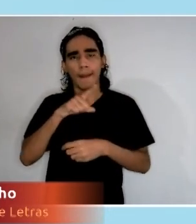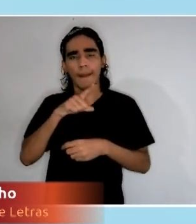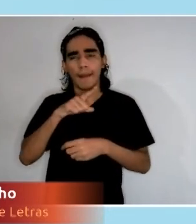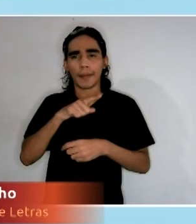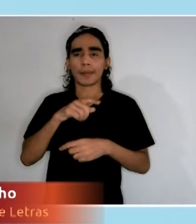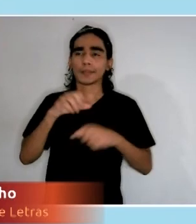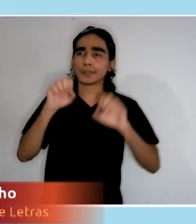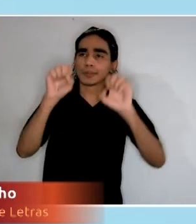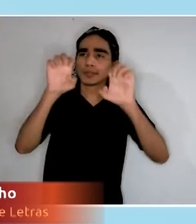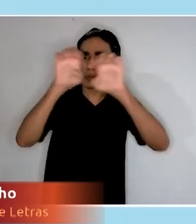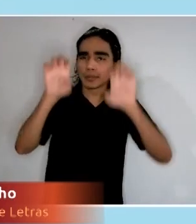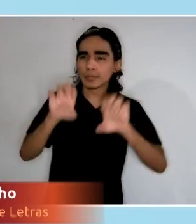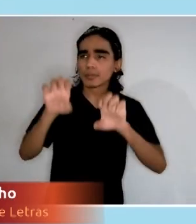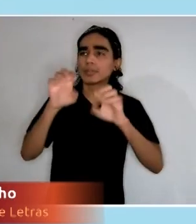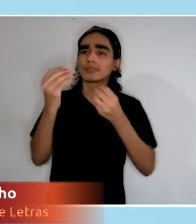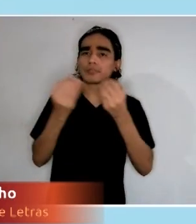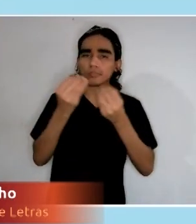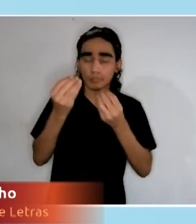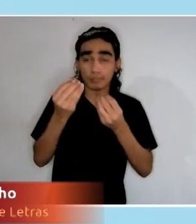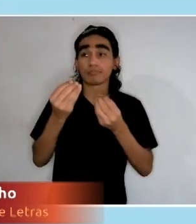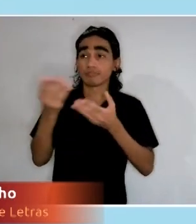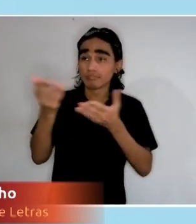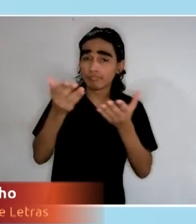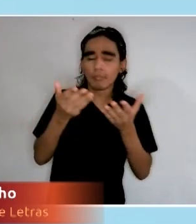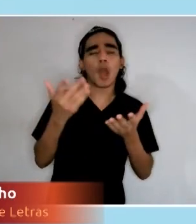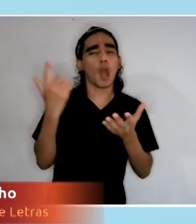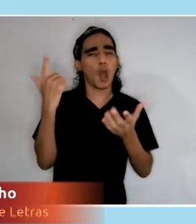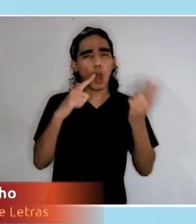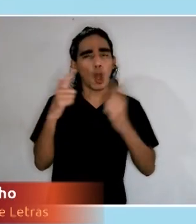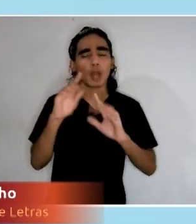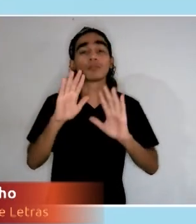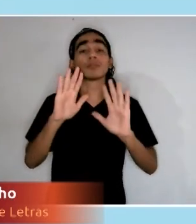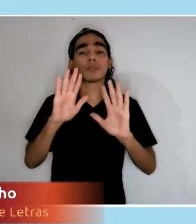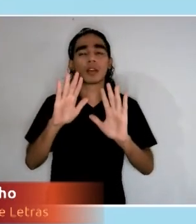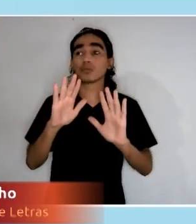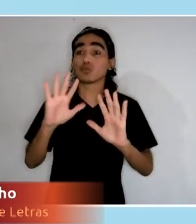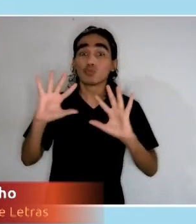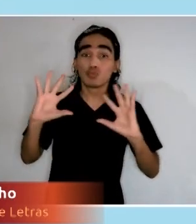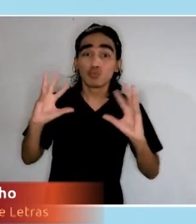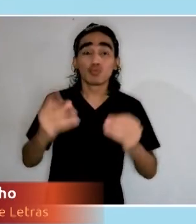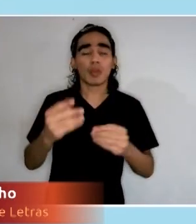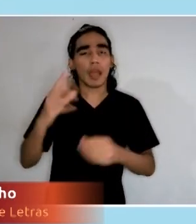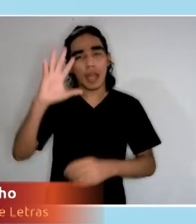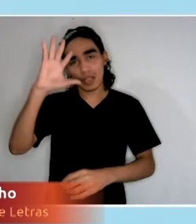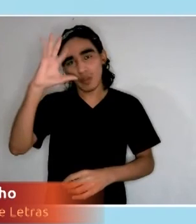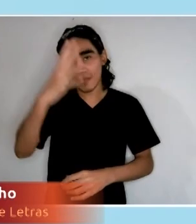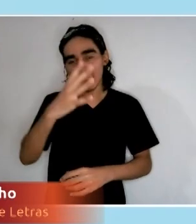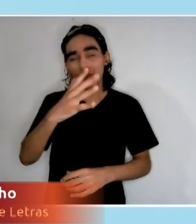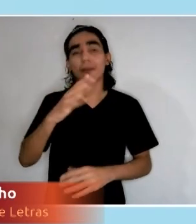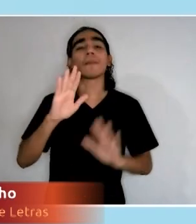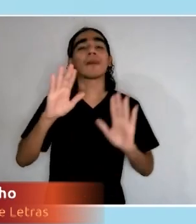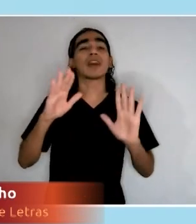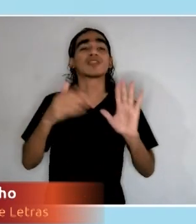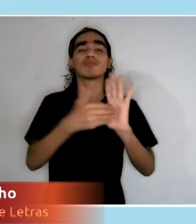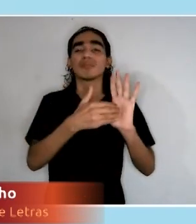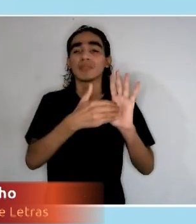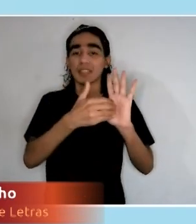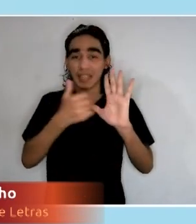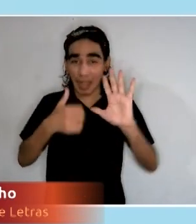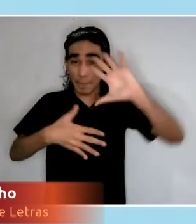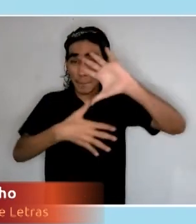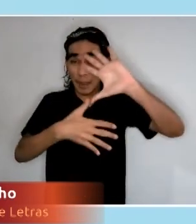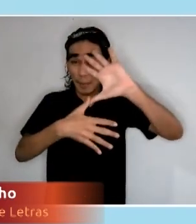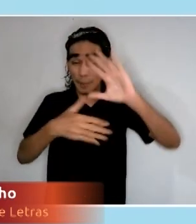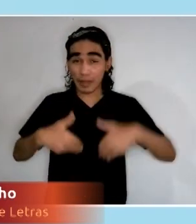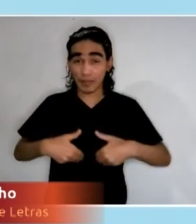e enfrentasse, a gente conseguiu, de certa forma, debelar. Não debelou tudo, porque, mesmo tendo saído do mapa da fome em 2014, a gente tinha bolsões